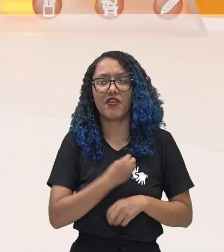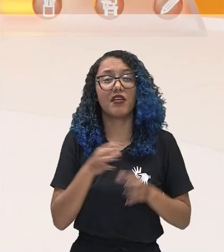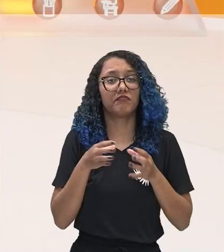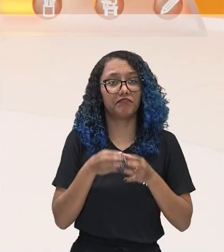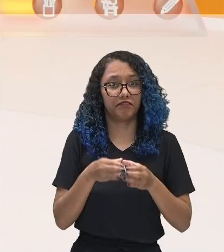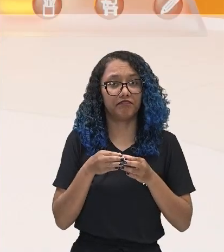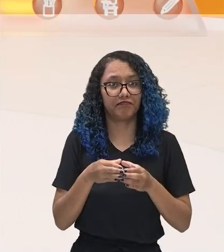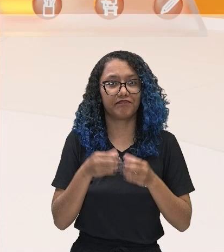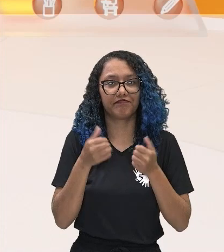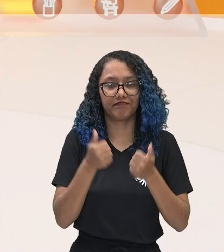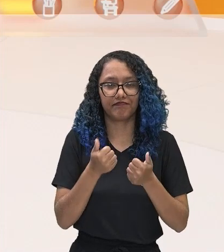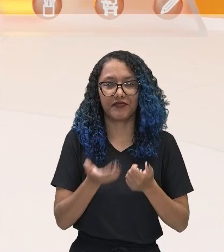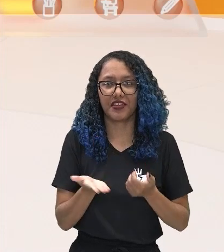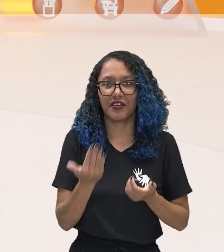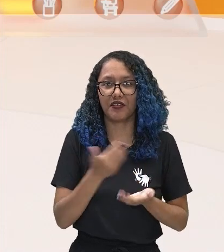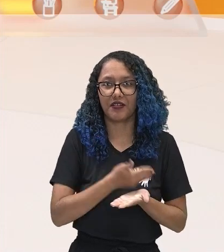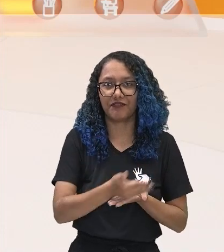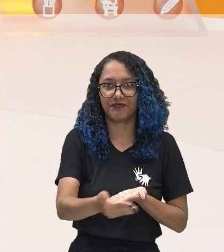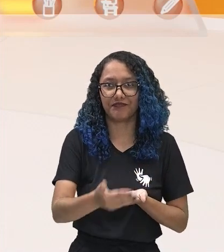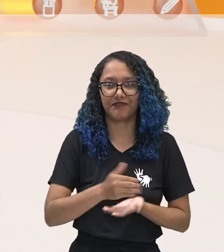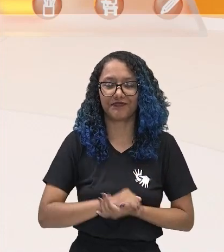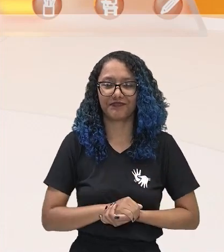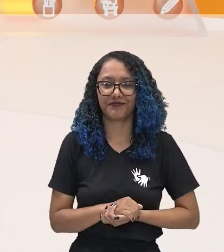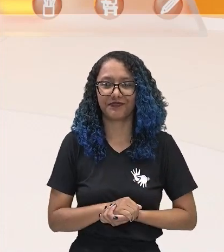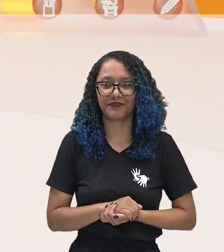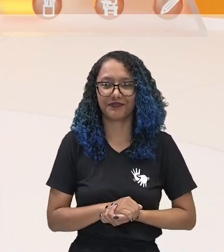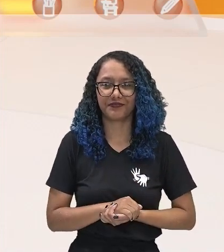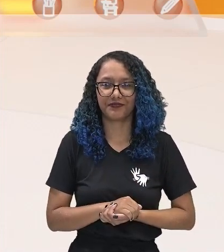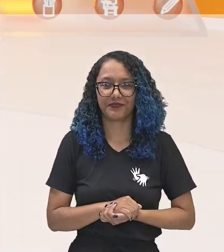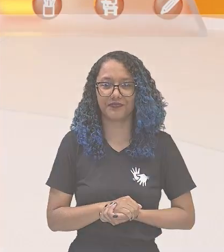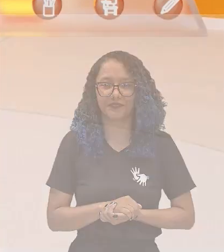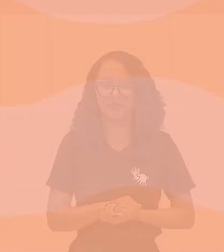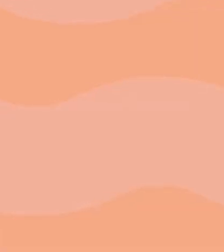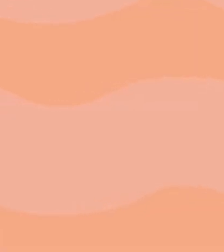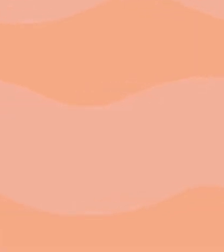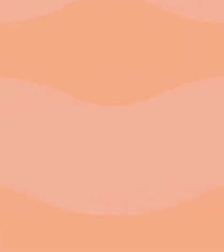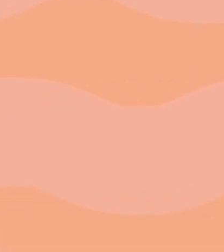conviver. Vamos à nossa aula, então? Venham comigo.